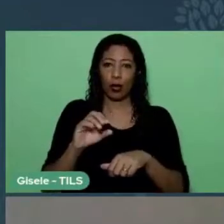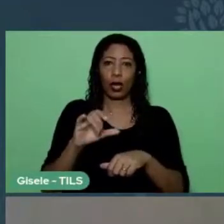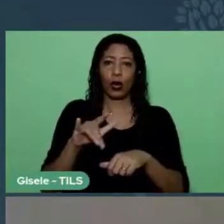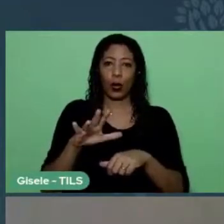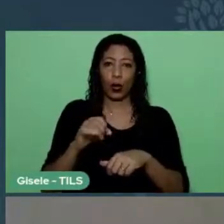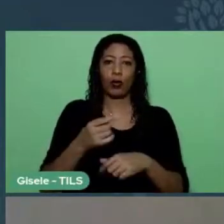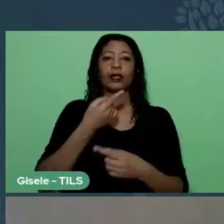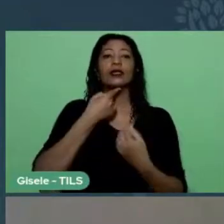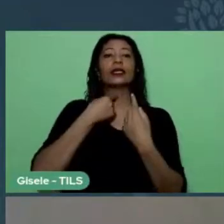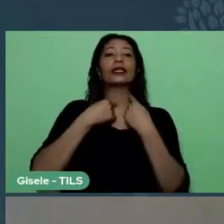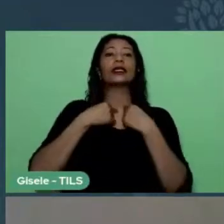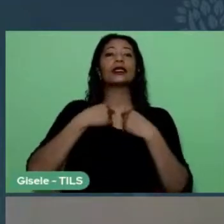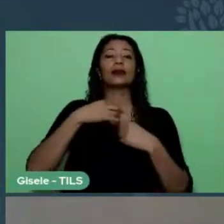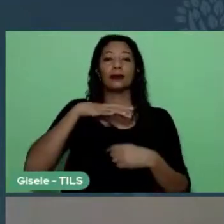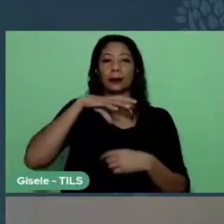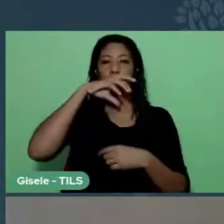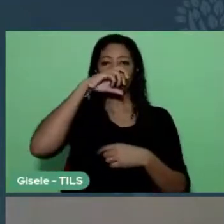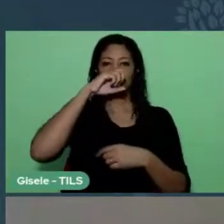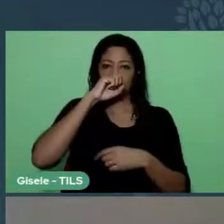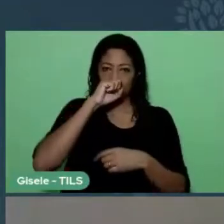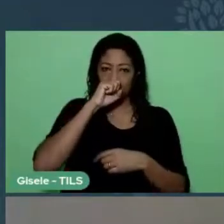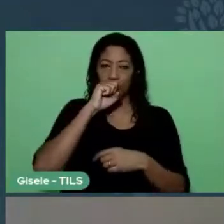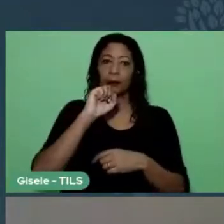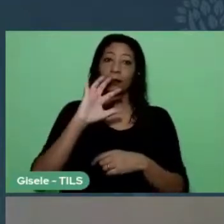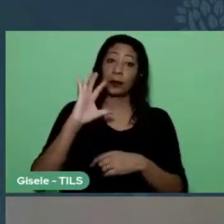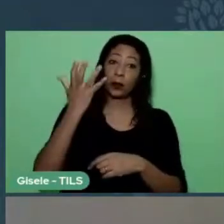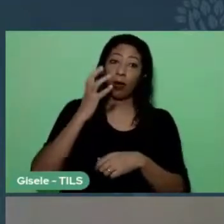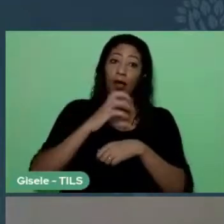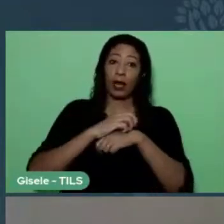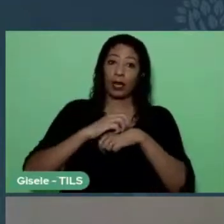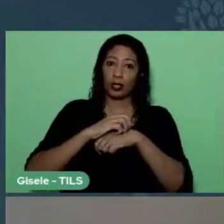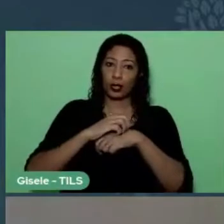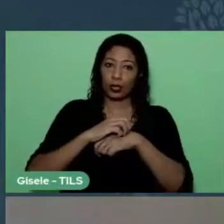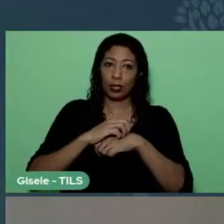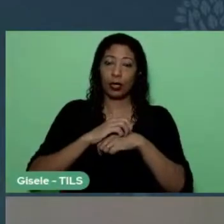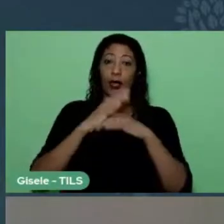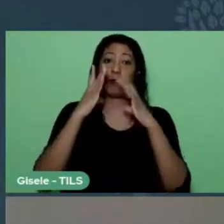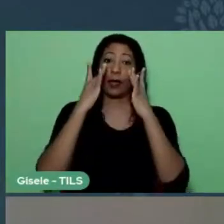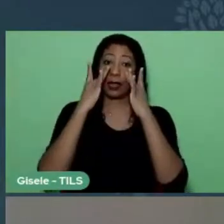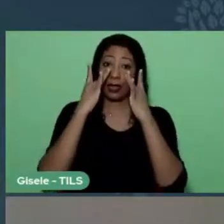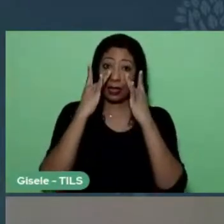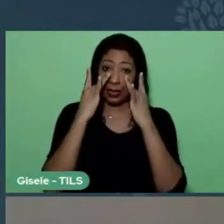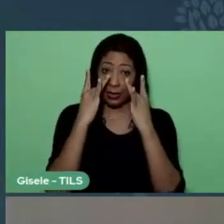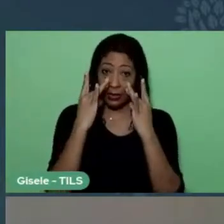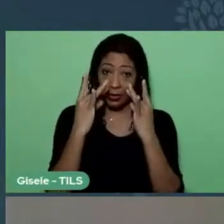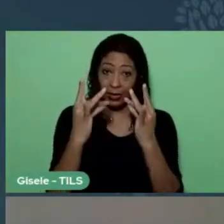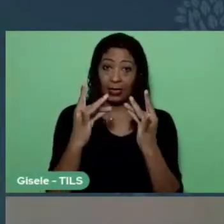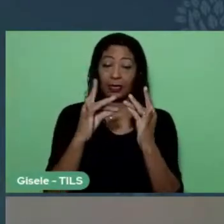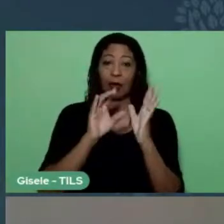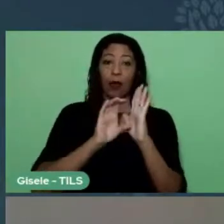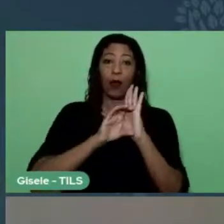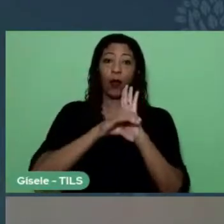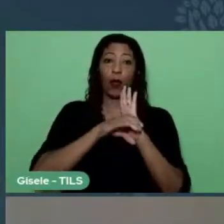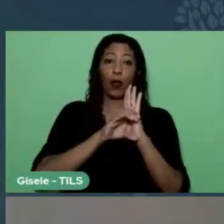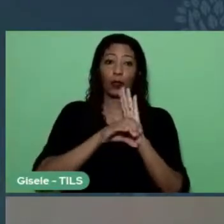aéreas, geralmente alérgica. Então, prestem muita atenção nesse conceito de